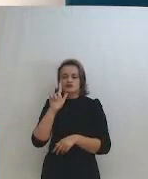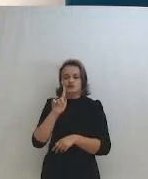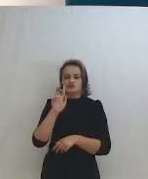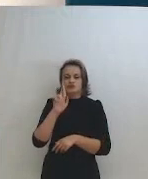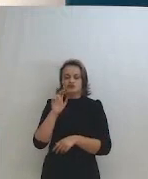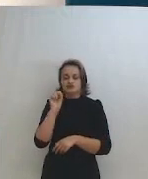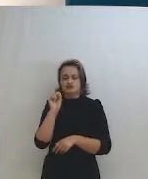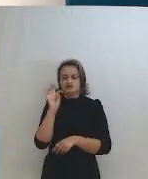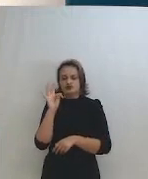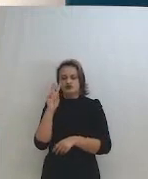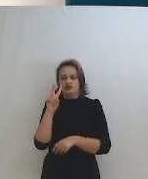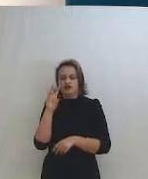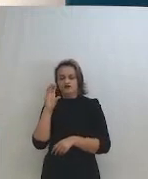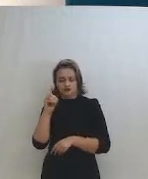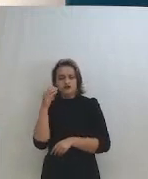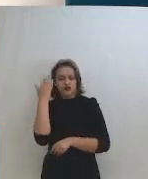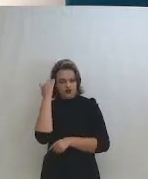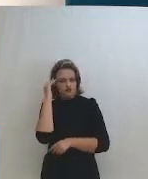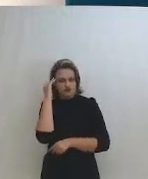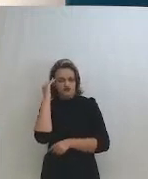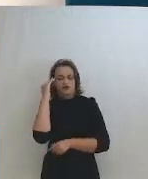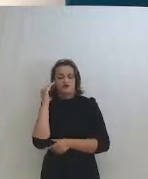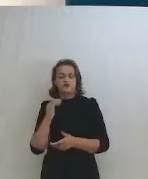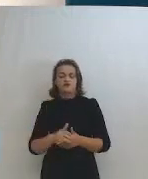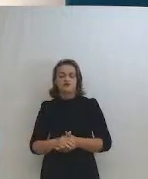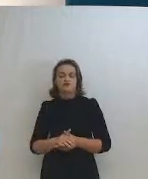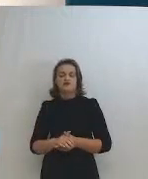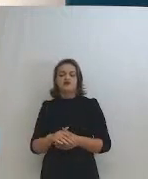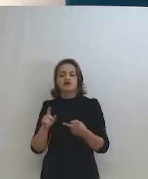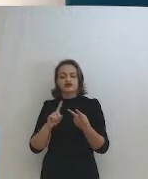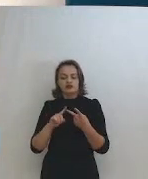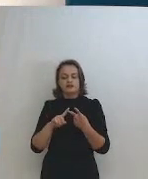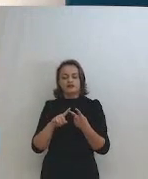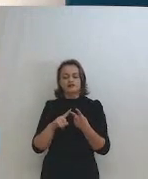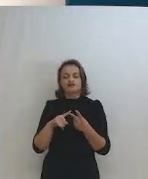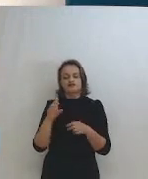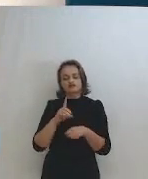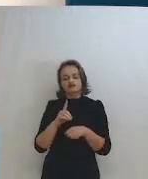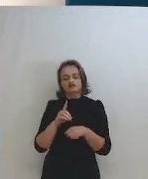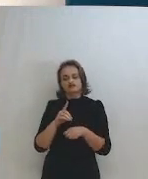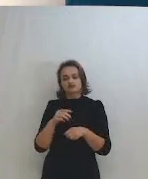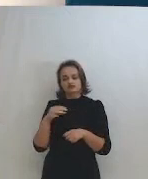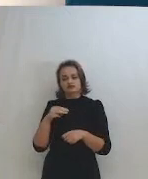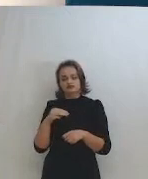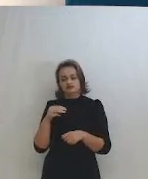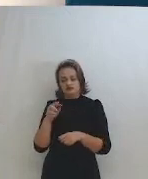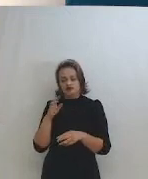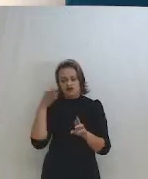Mendes e da doutora Luísa. E aqui também